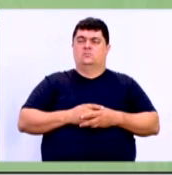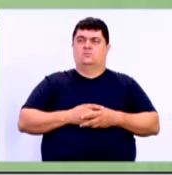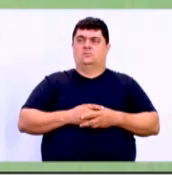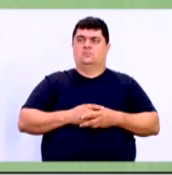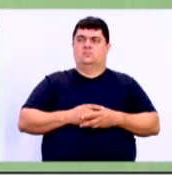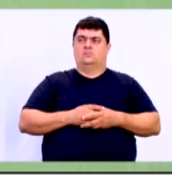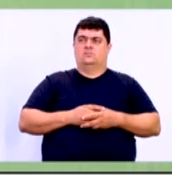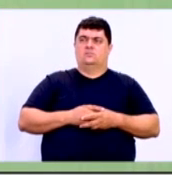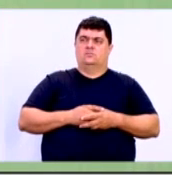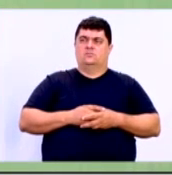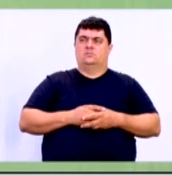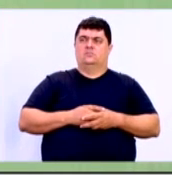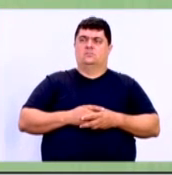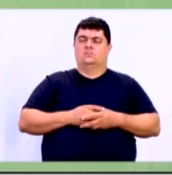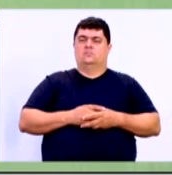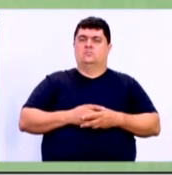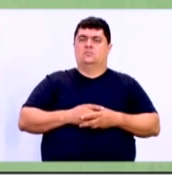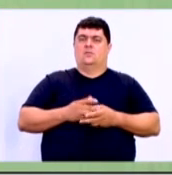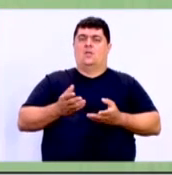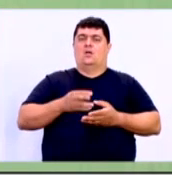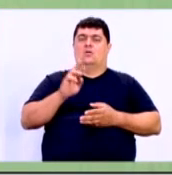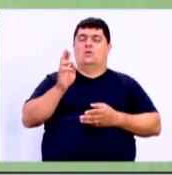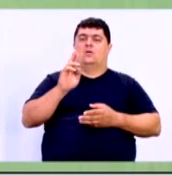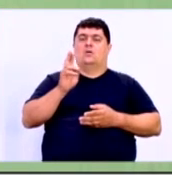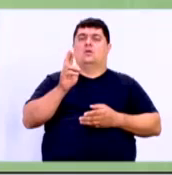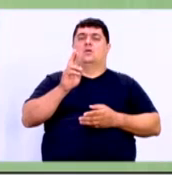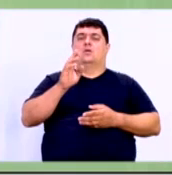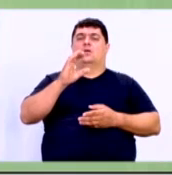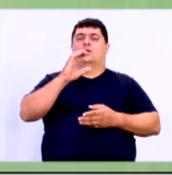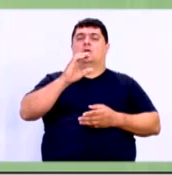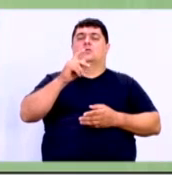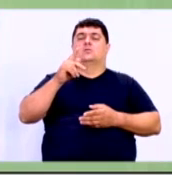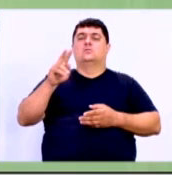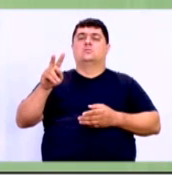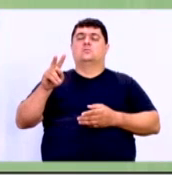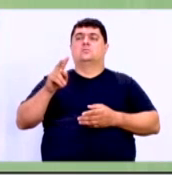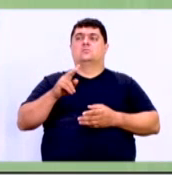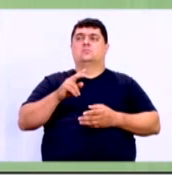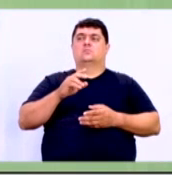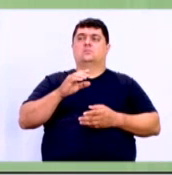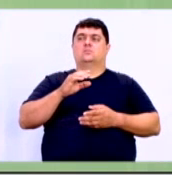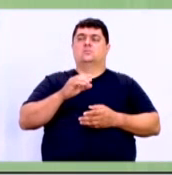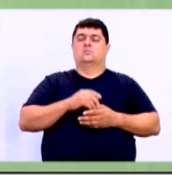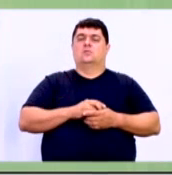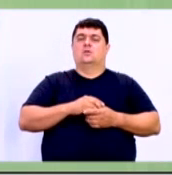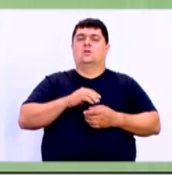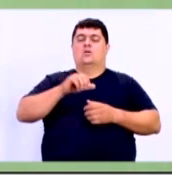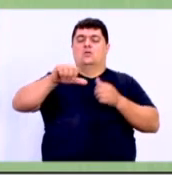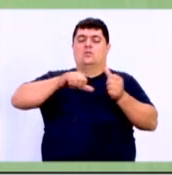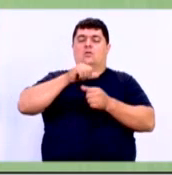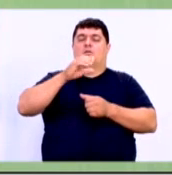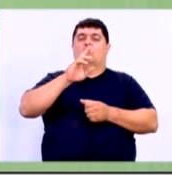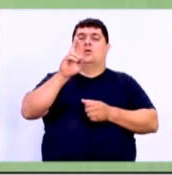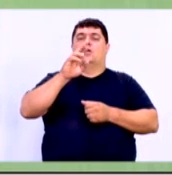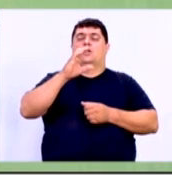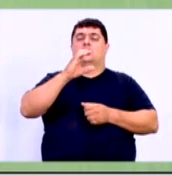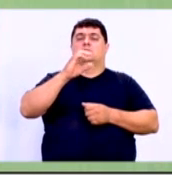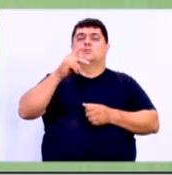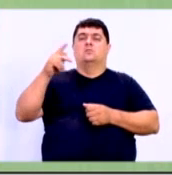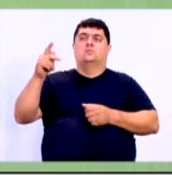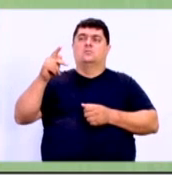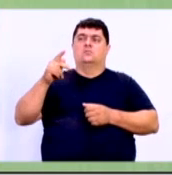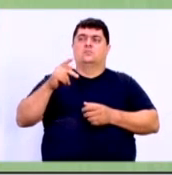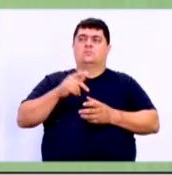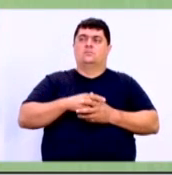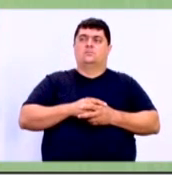Agora no CPP, quem vai ser o CPV? No custo variável, quem vai ser o CPP? Olha o